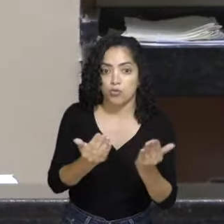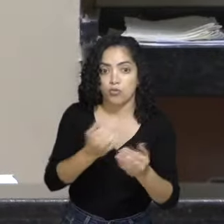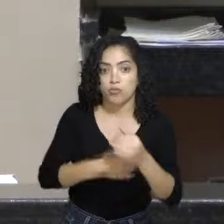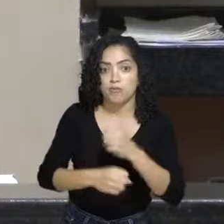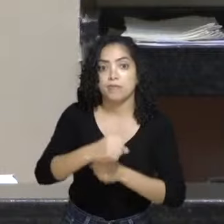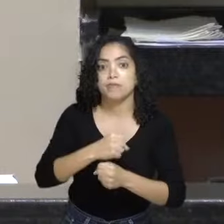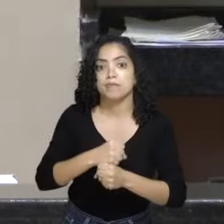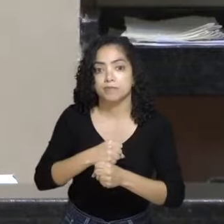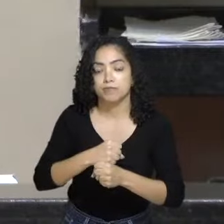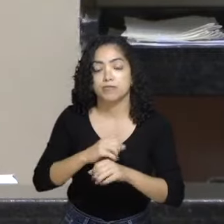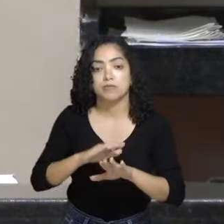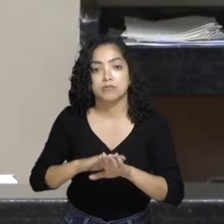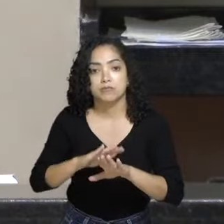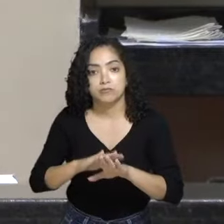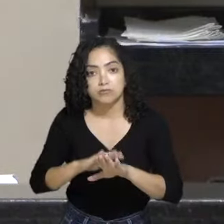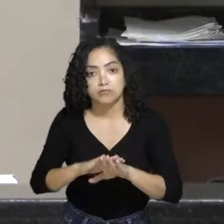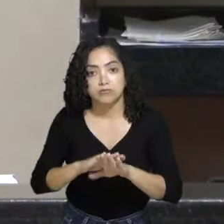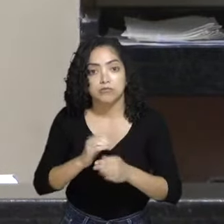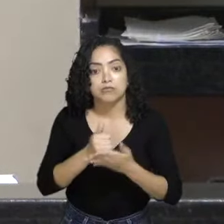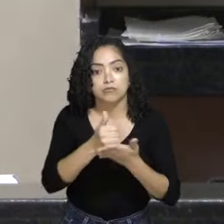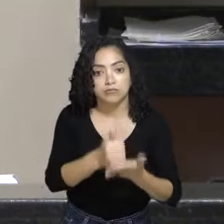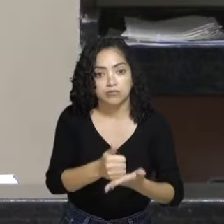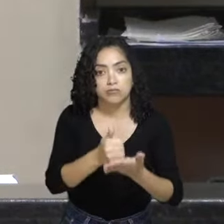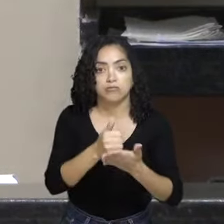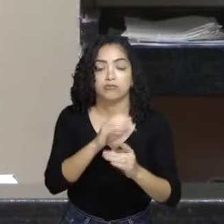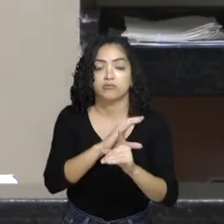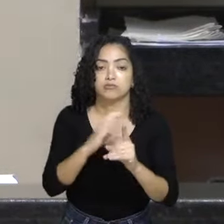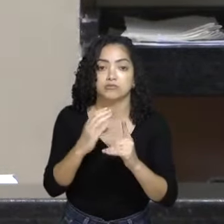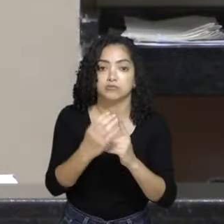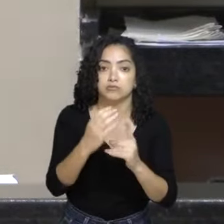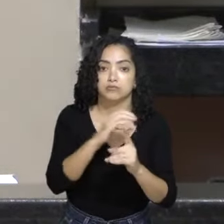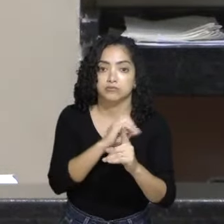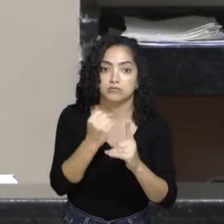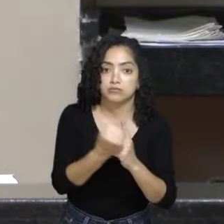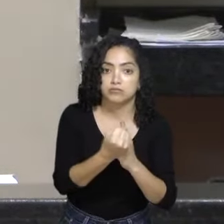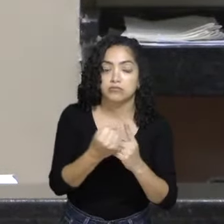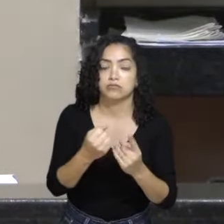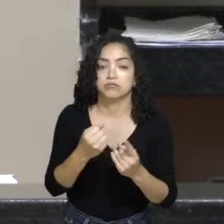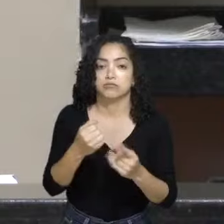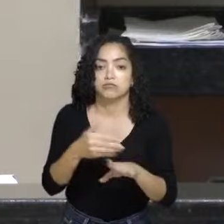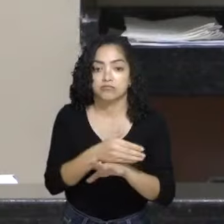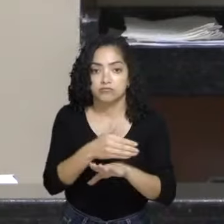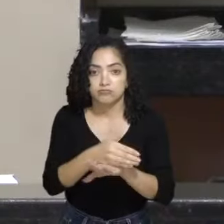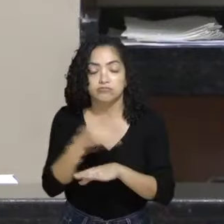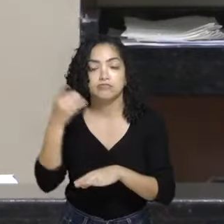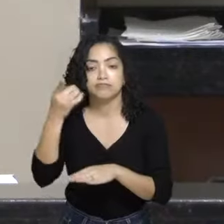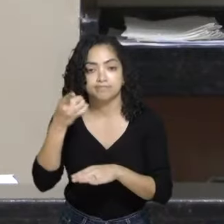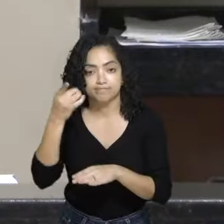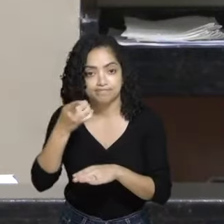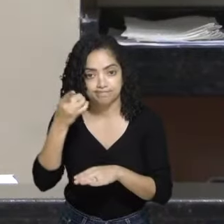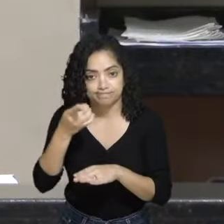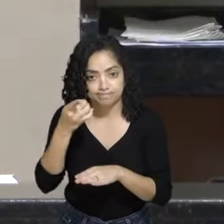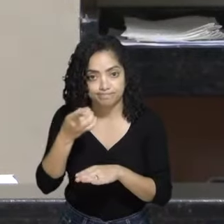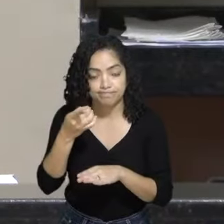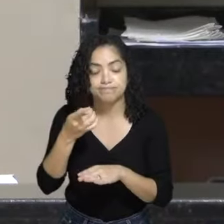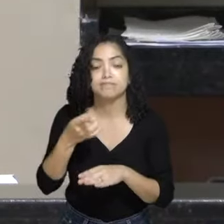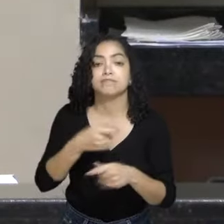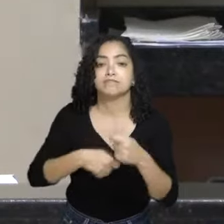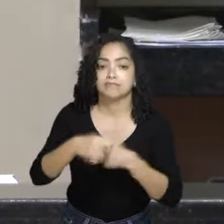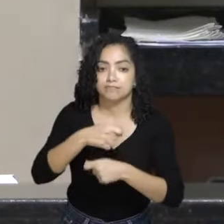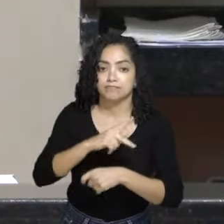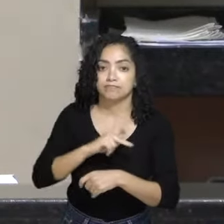muitas ações em favor da sociedade catarinense. Essa participação das deputadas e de deputados também se revela na administração